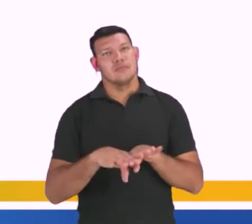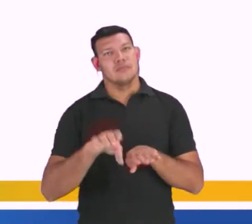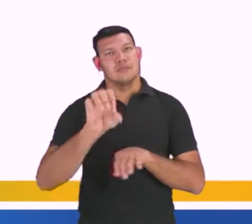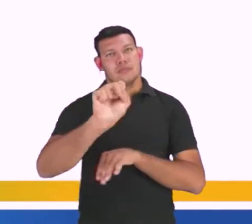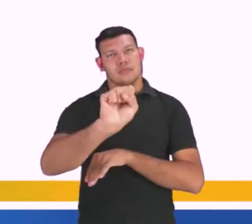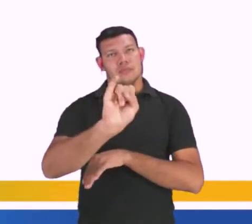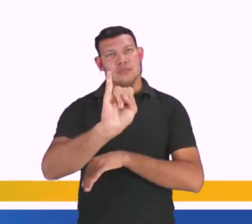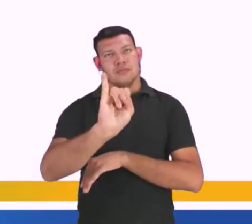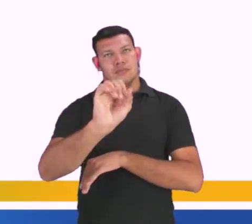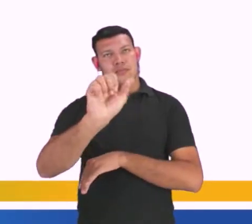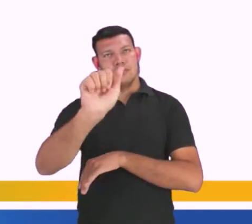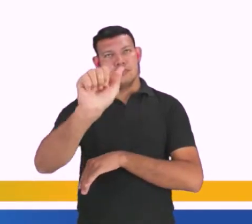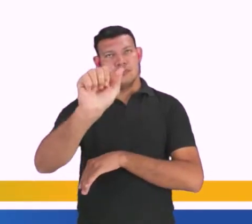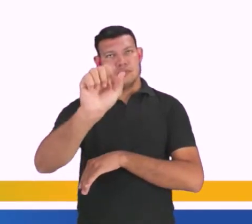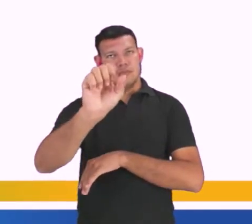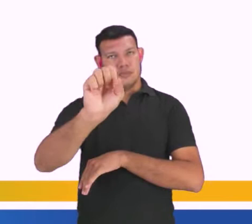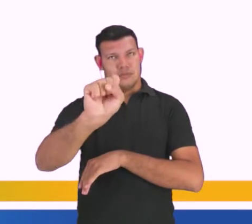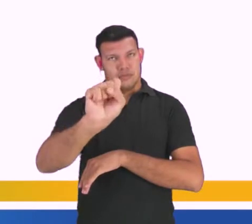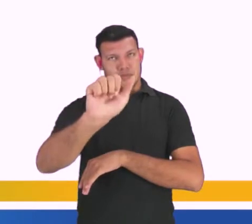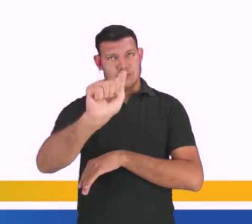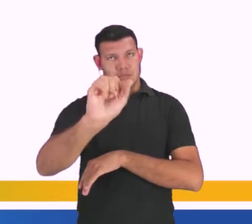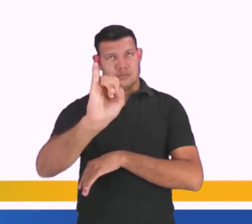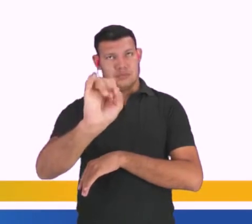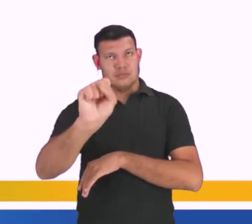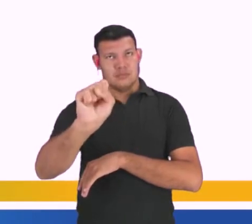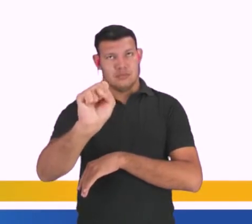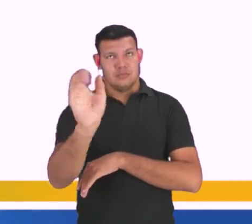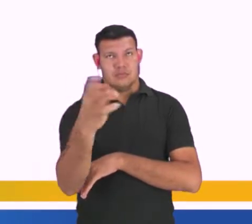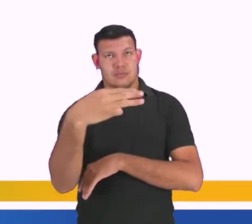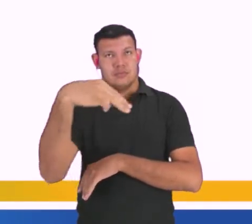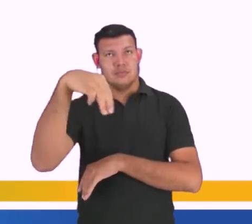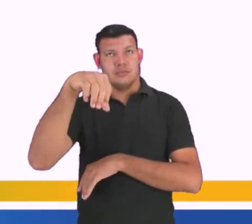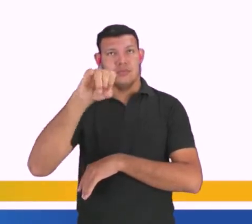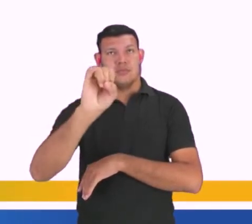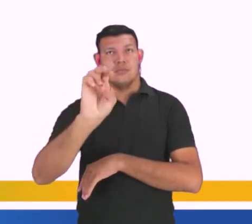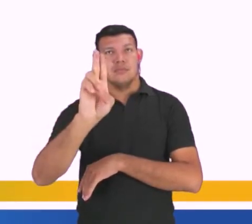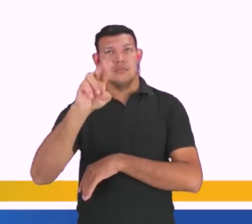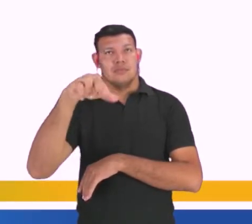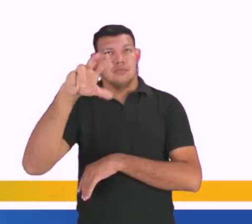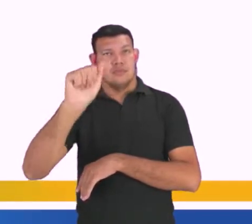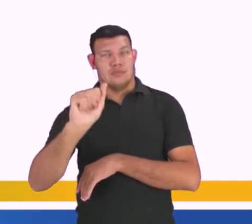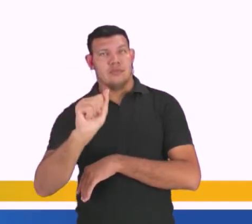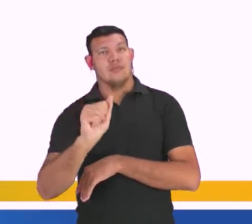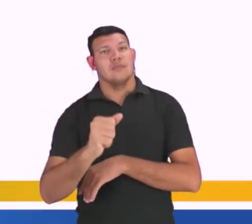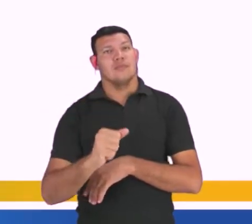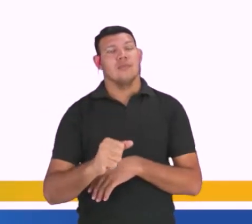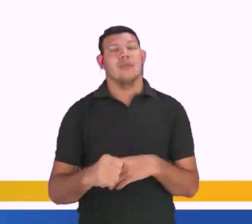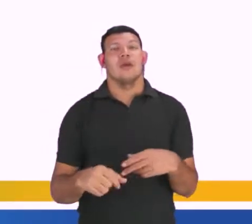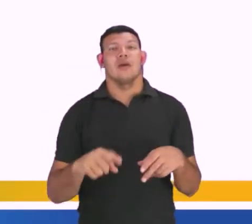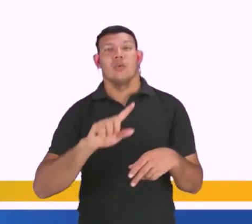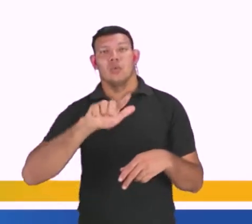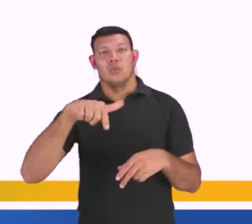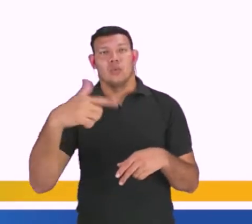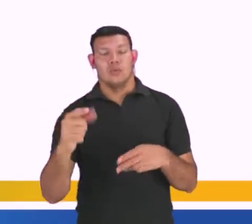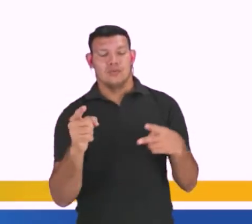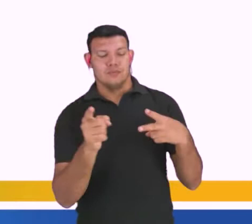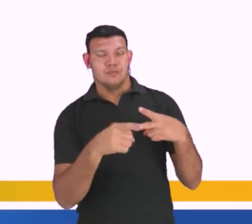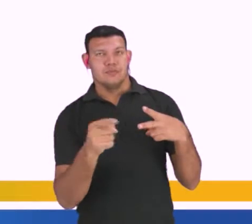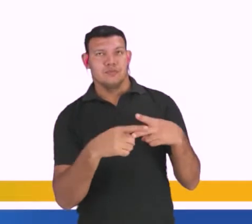substâncias inorgânicas, e na orgânica, as proteínas, os lipídios,